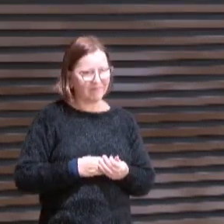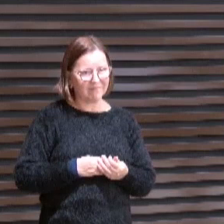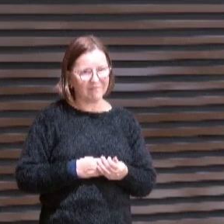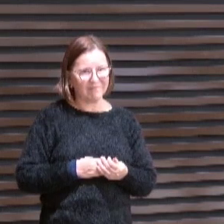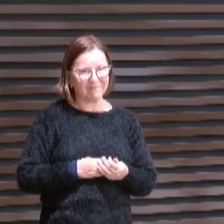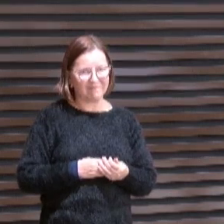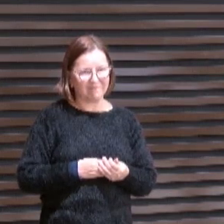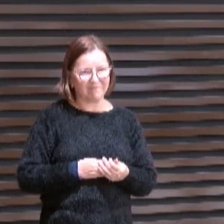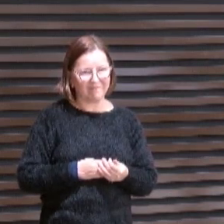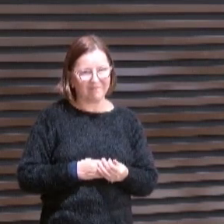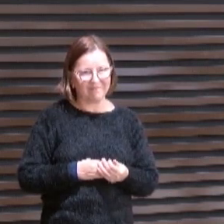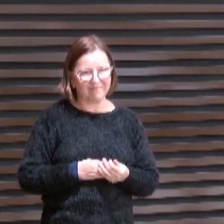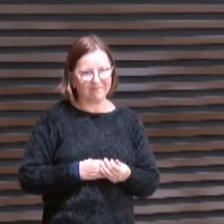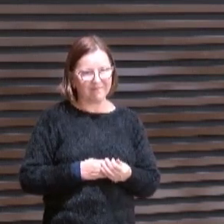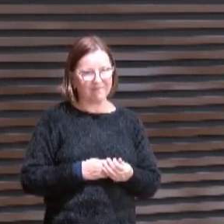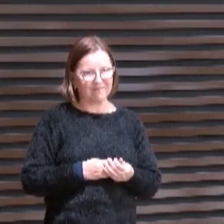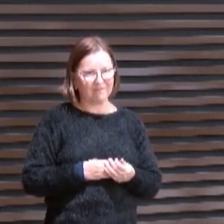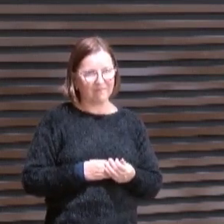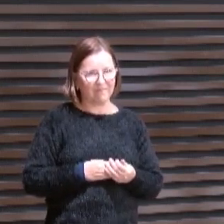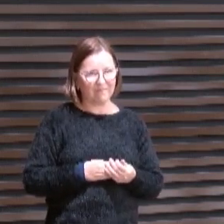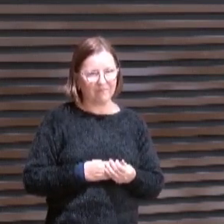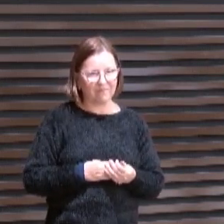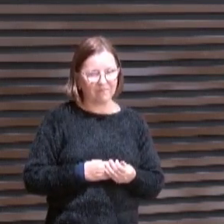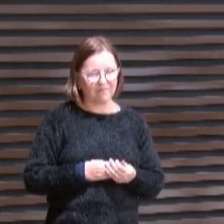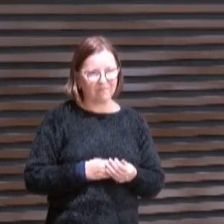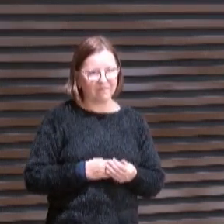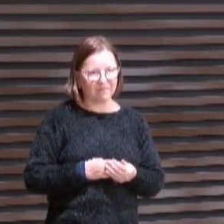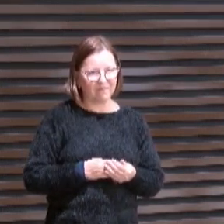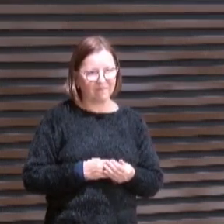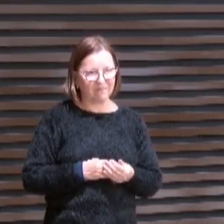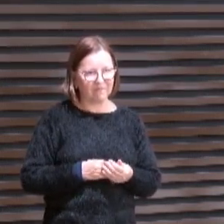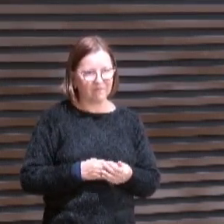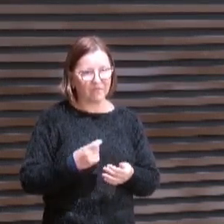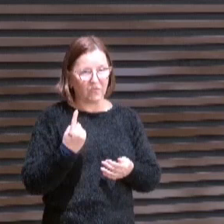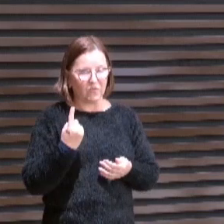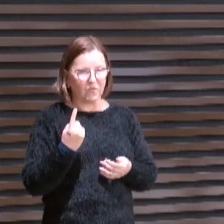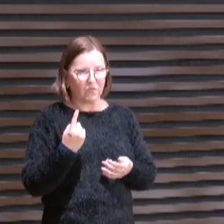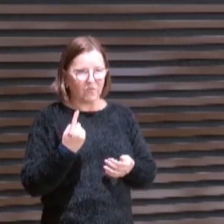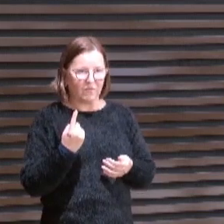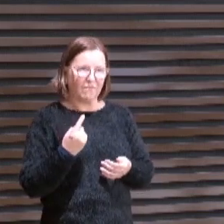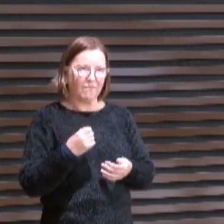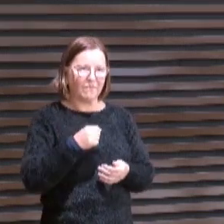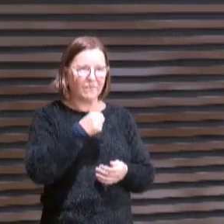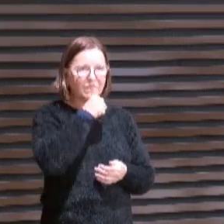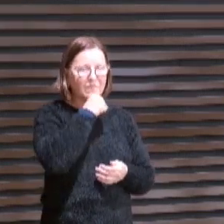Um monge, um santo, um velho cristão estava